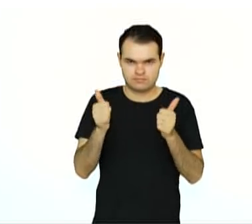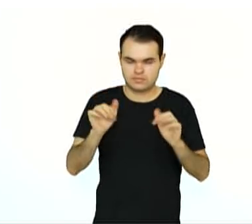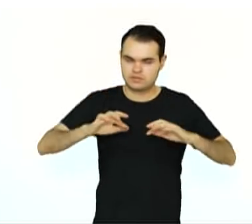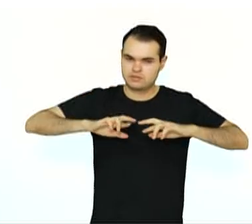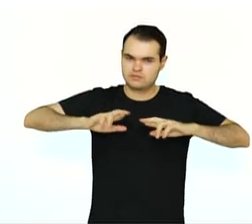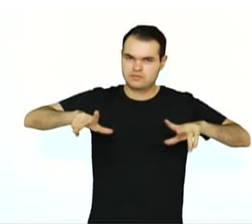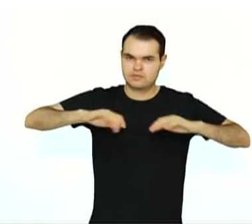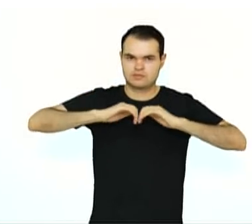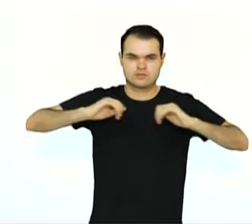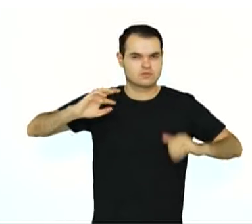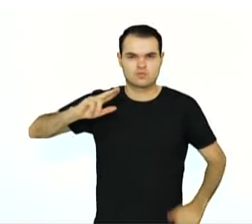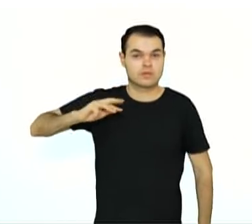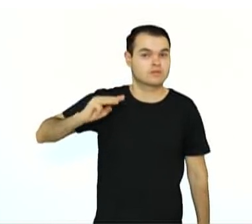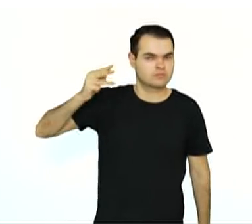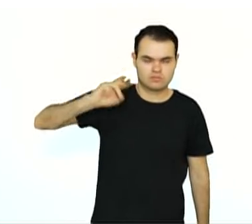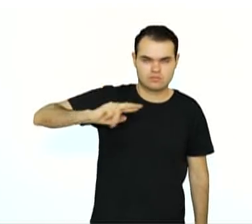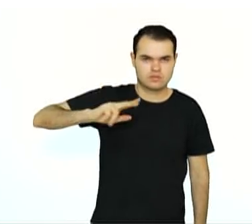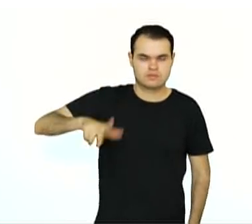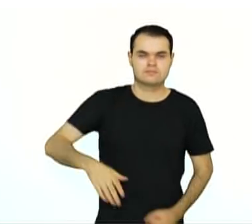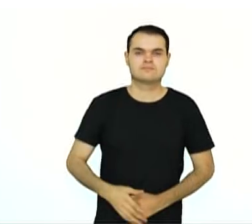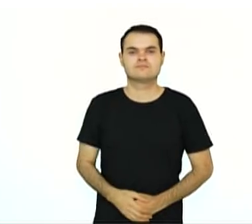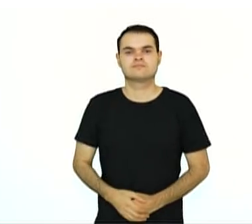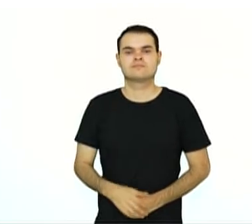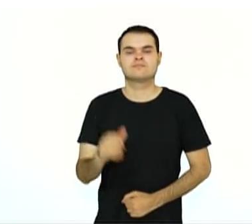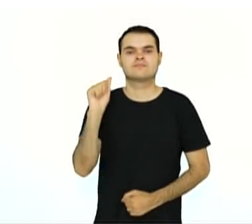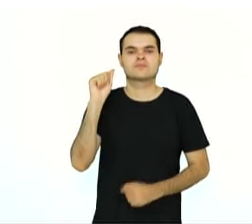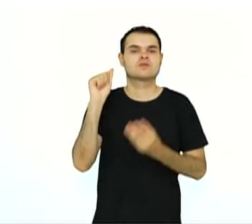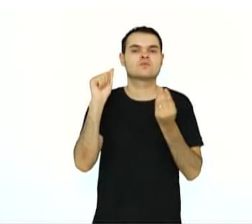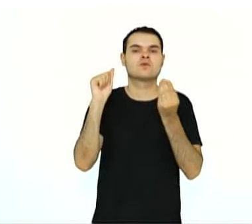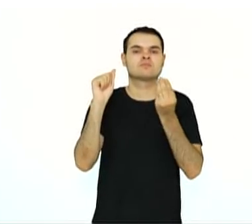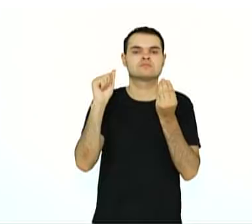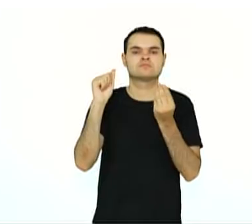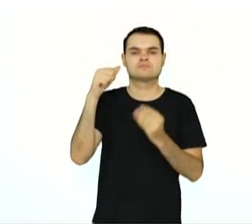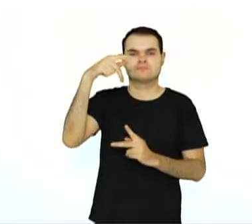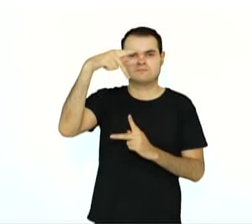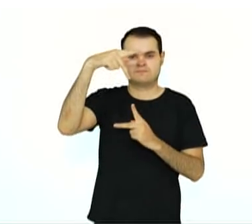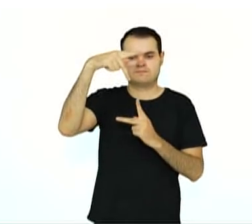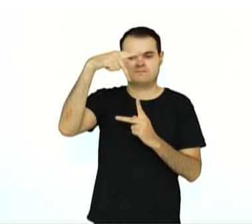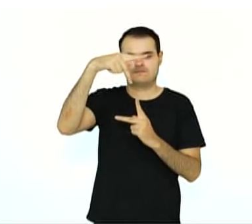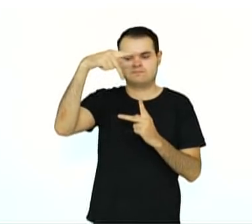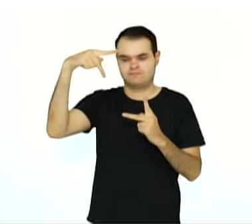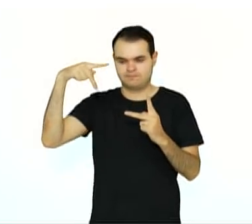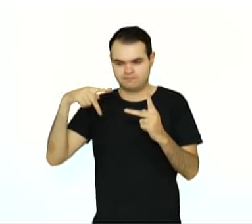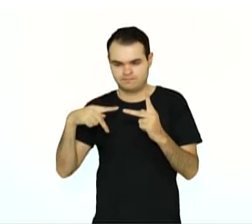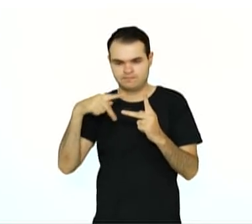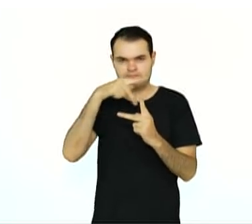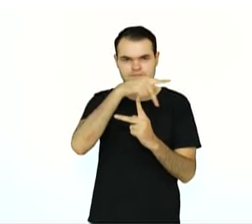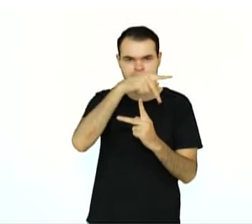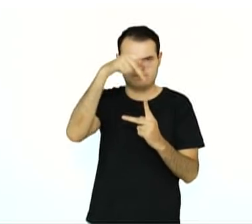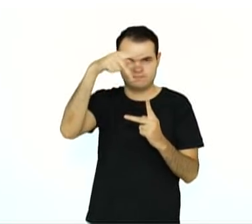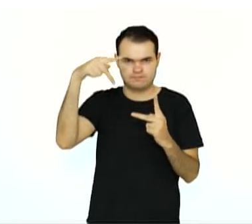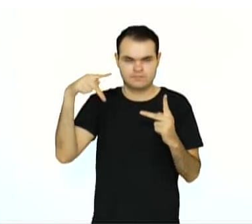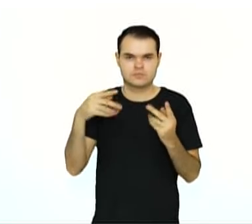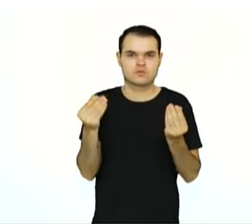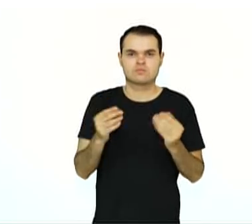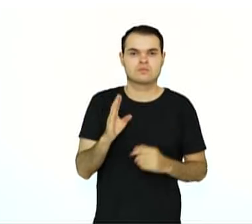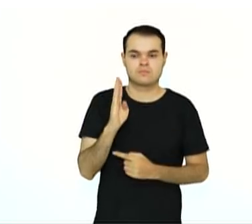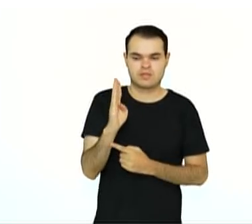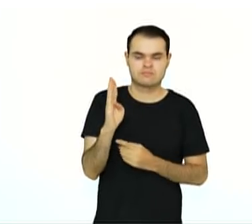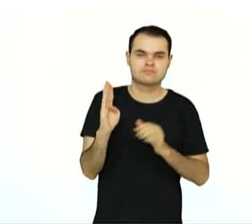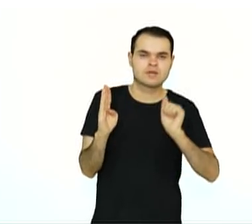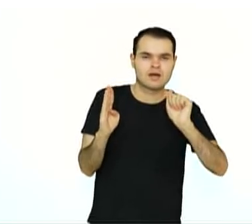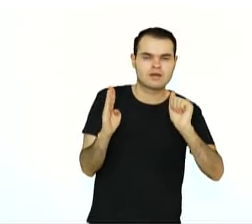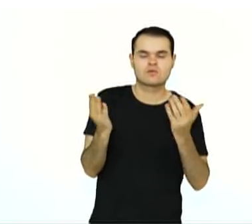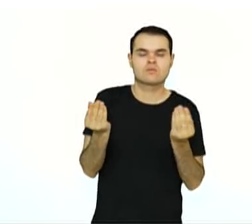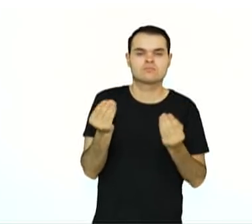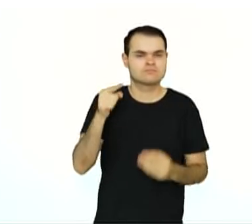diferentes. Tá? Letra A. Como podemos expressar seu perímetro? E letra B. Como podemos expressar a sua área?